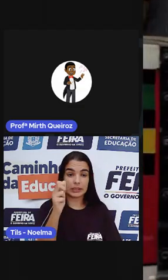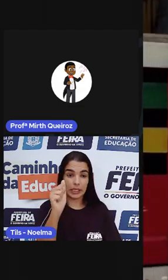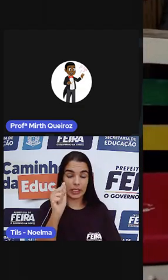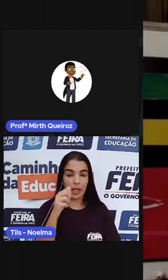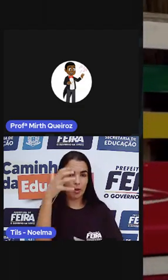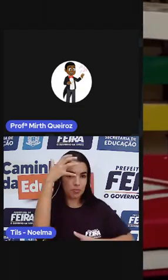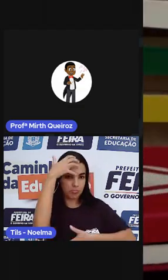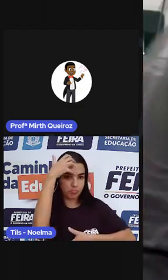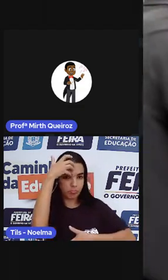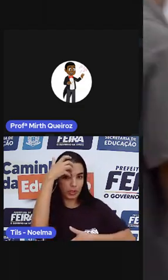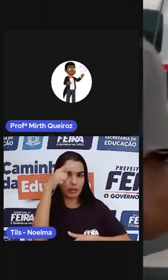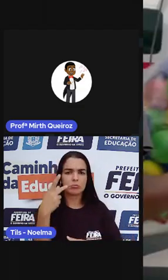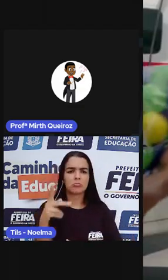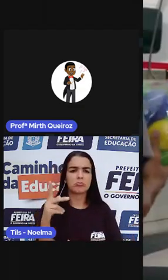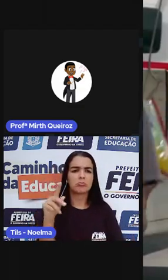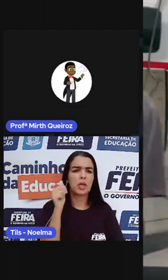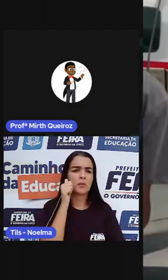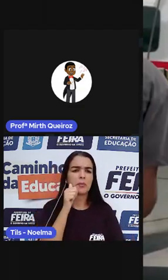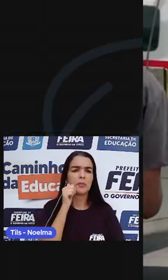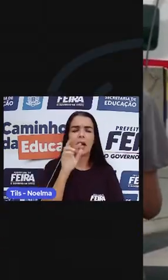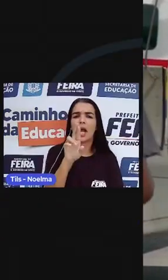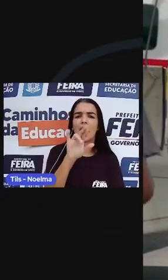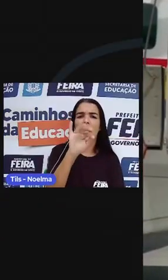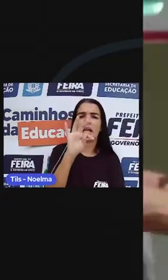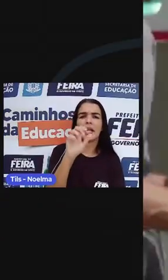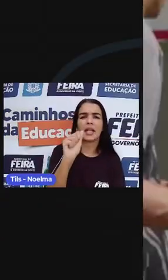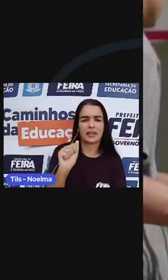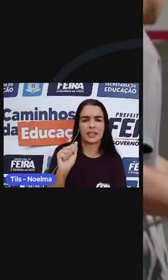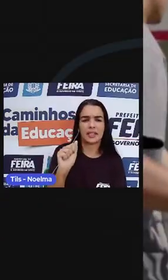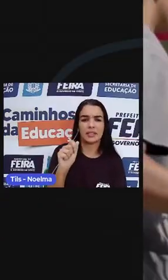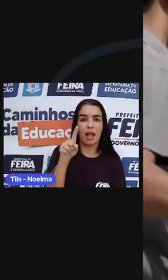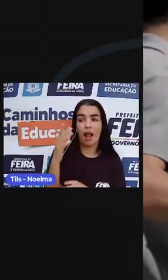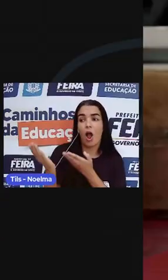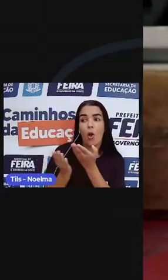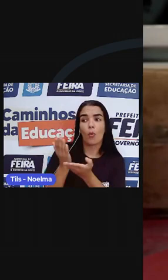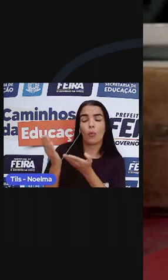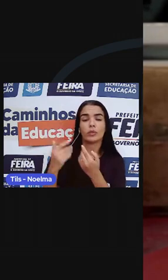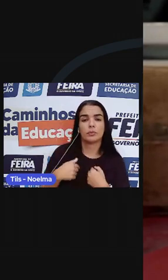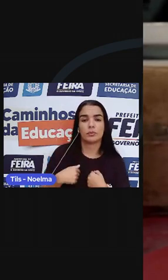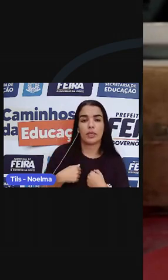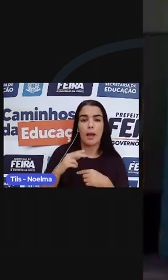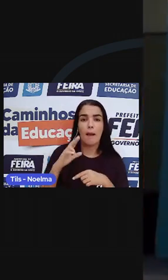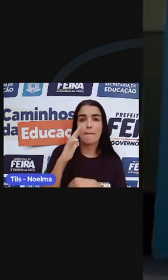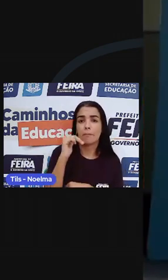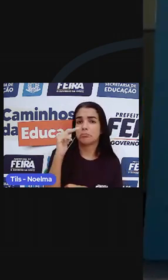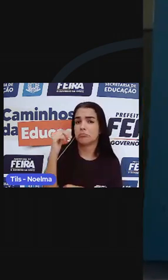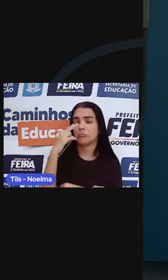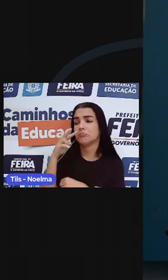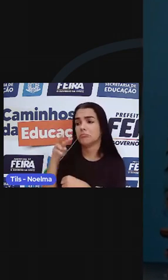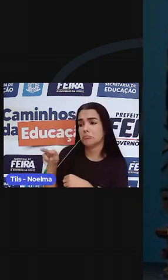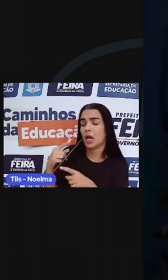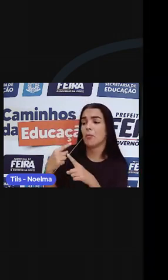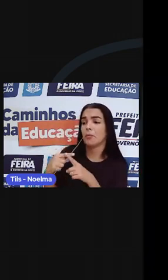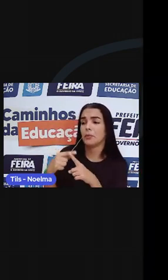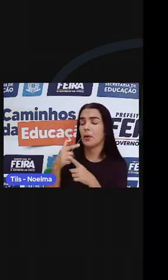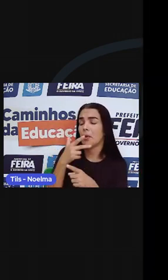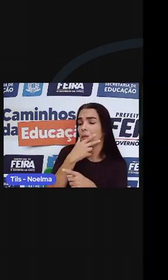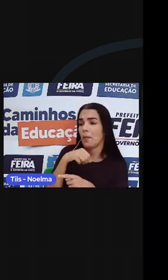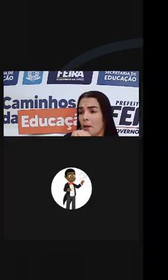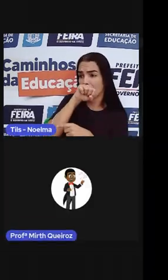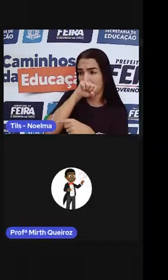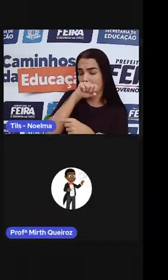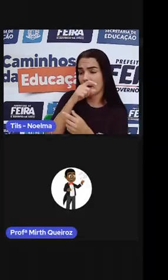Essa aí é a Rita. Ela que cuida de mim. Mas acho que a gente nunca mais vai se ver. É que o pai da Rita me vendeu para um circo.